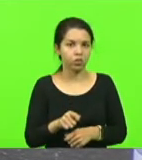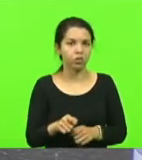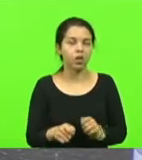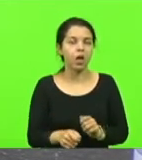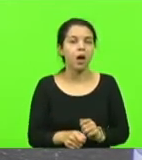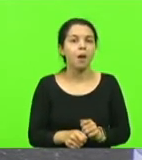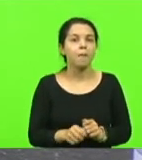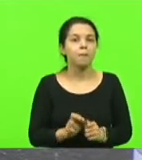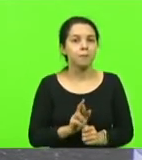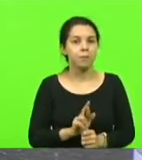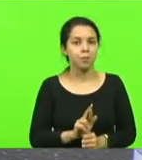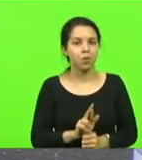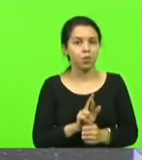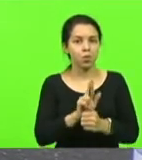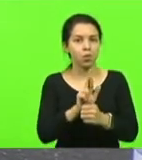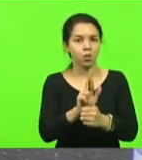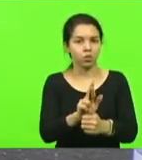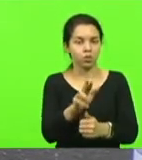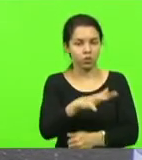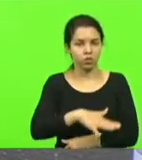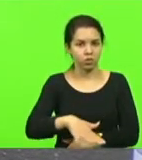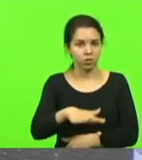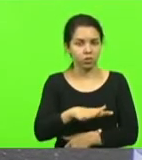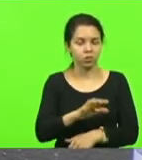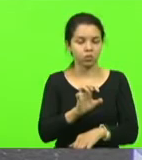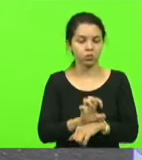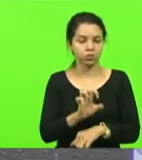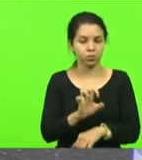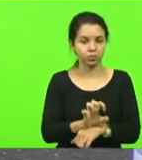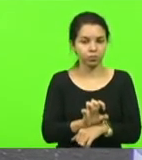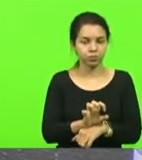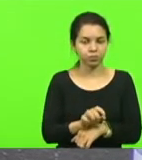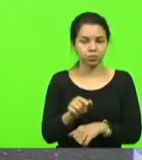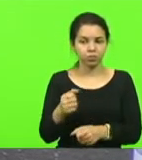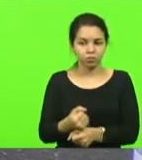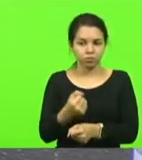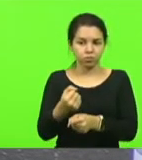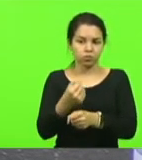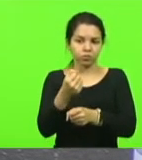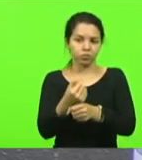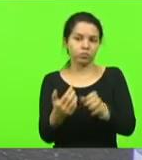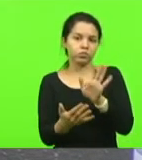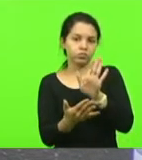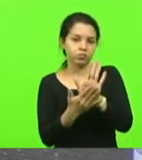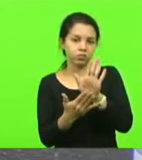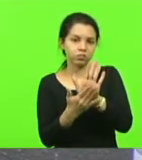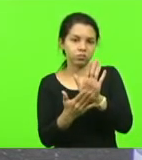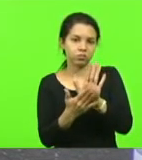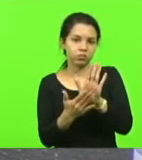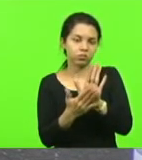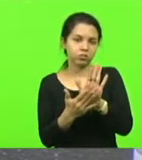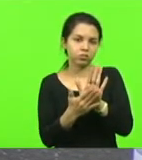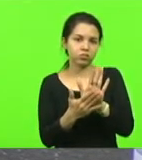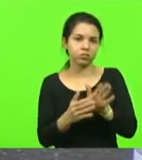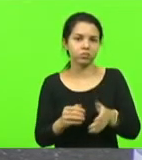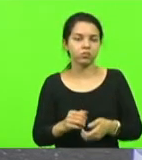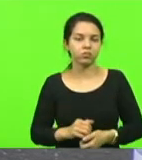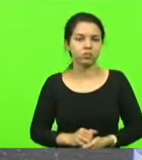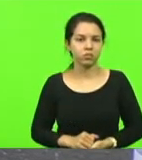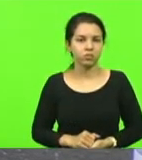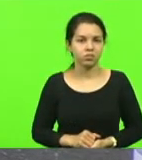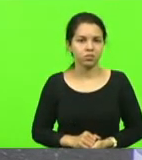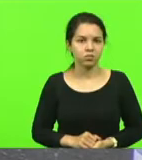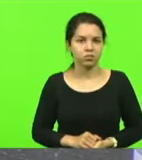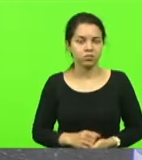Procuradoria-Geral do Estado, no sentido de que a construção da proposta venha